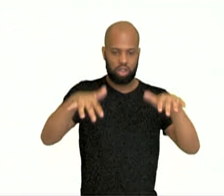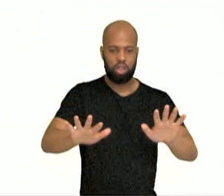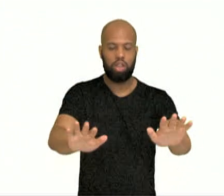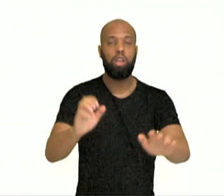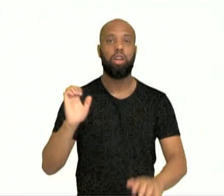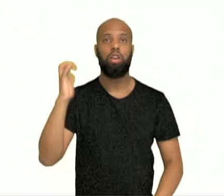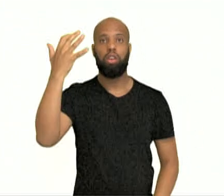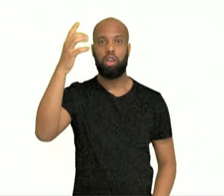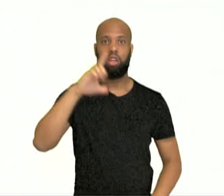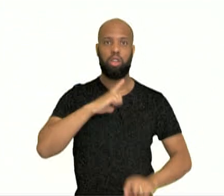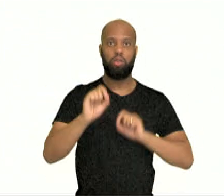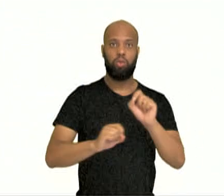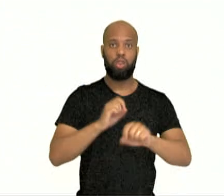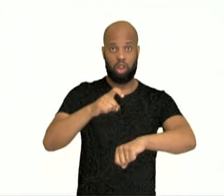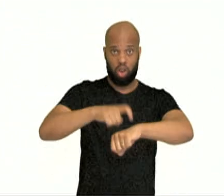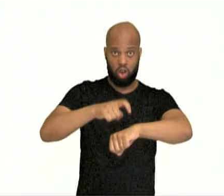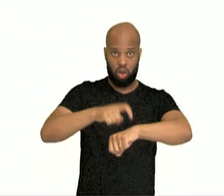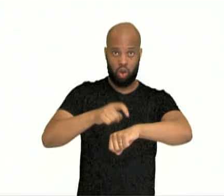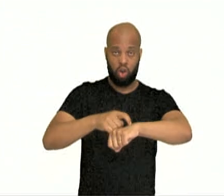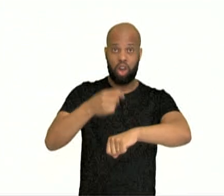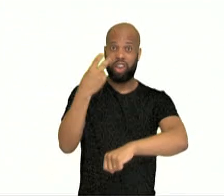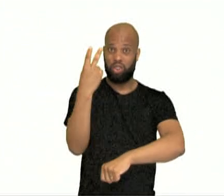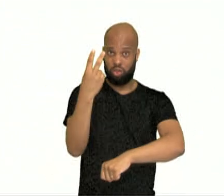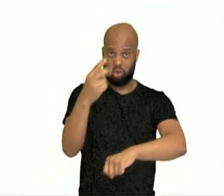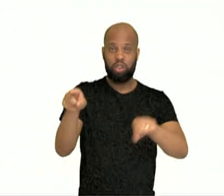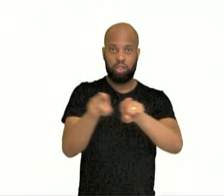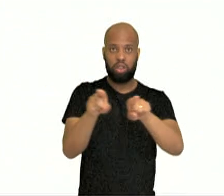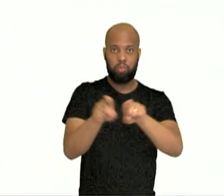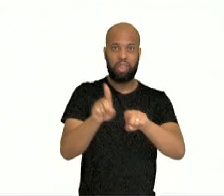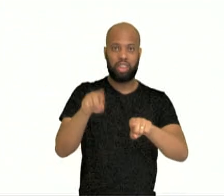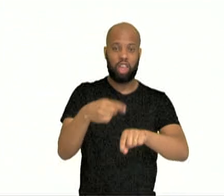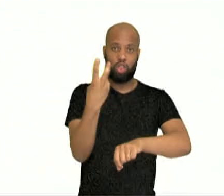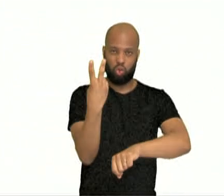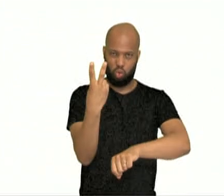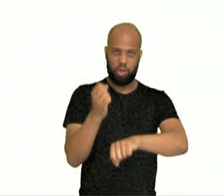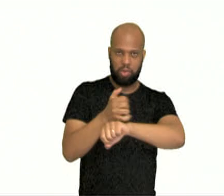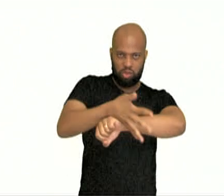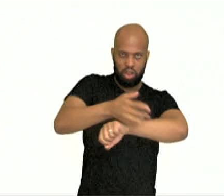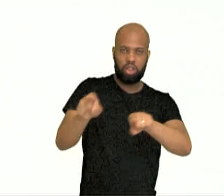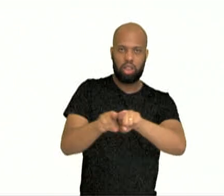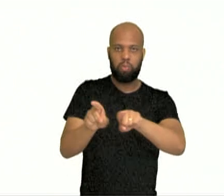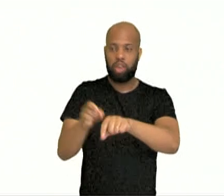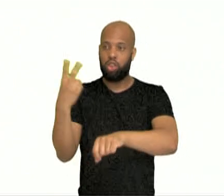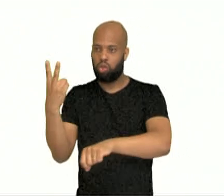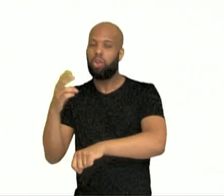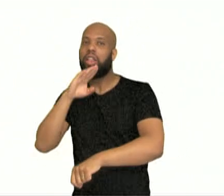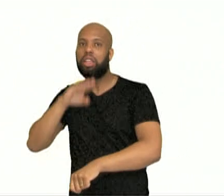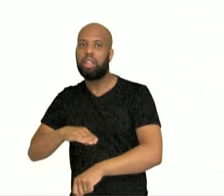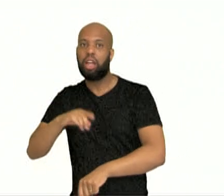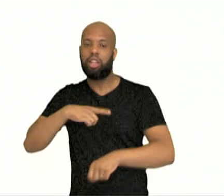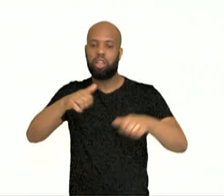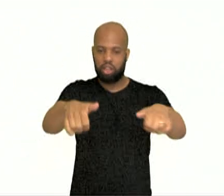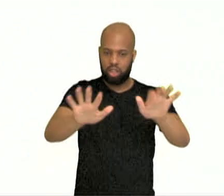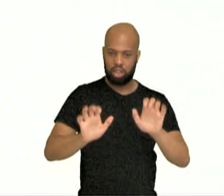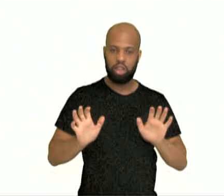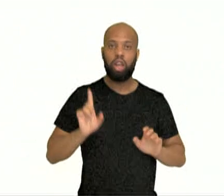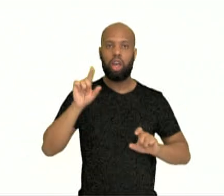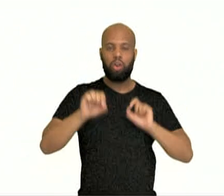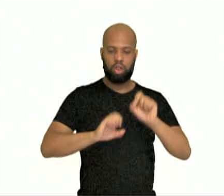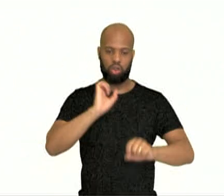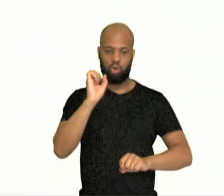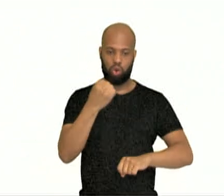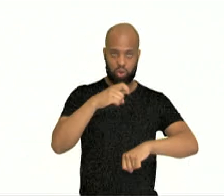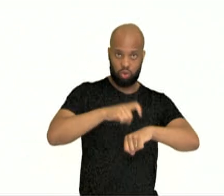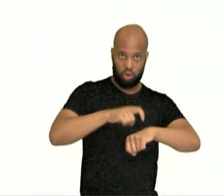ocorrem às 2 horas e às 14 horas, e as marés baixas ocorrem às 8 horas e às 20